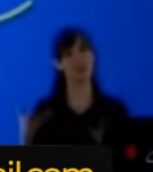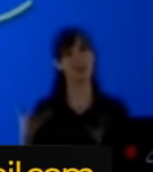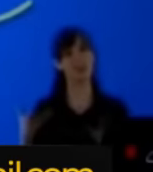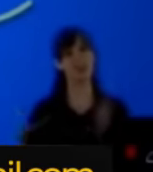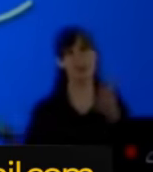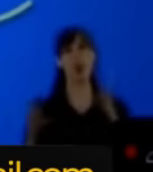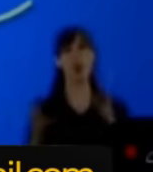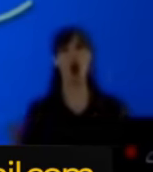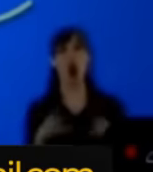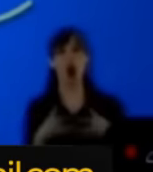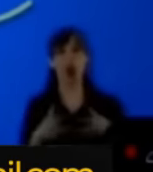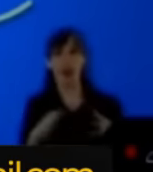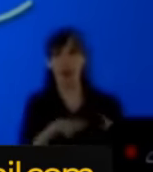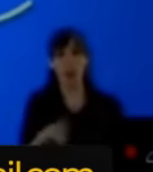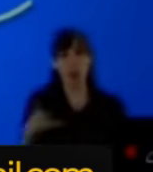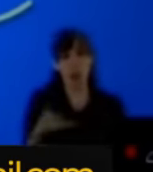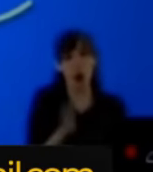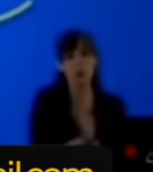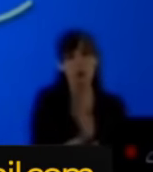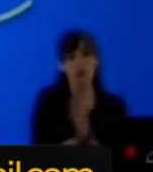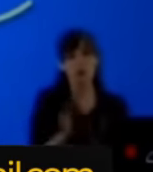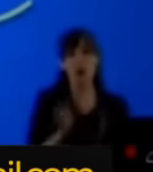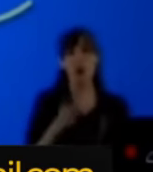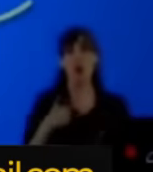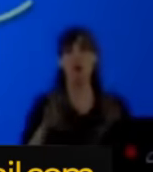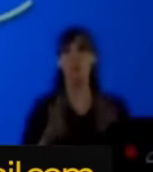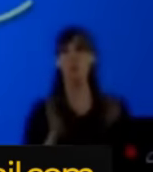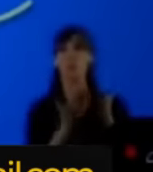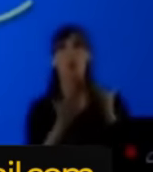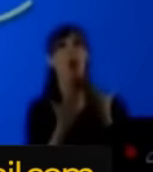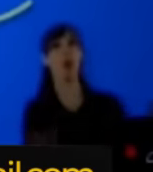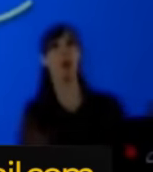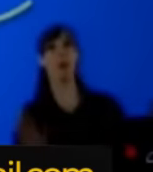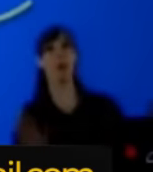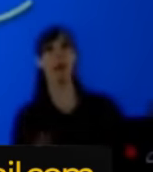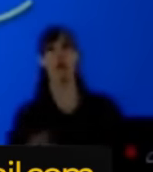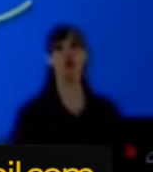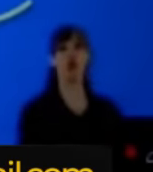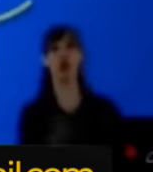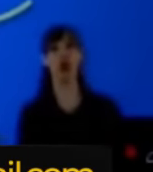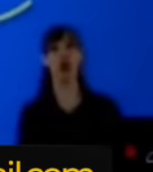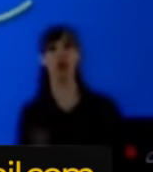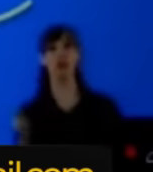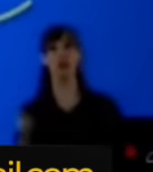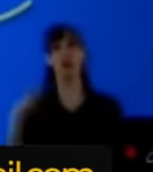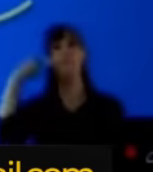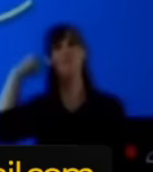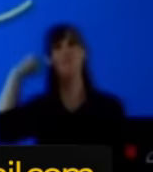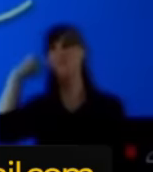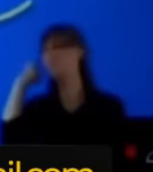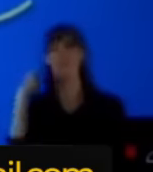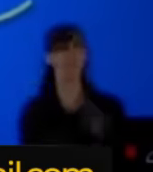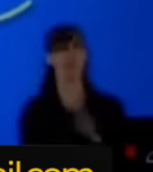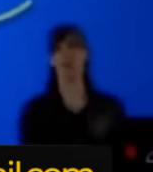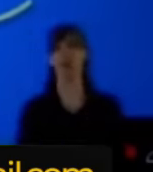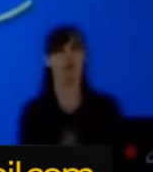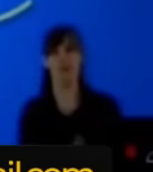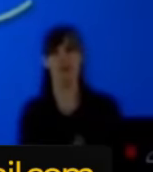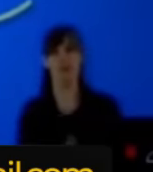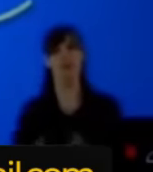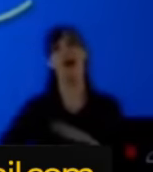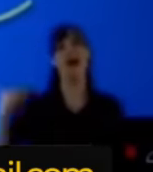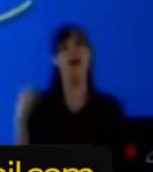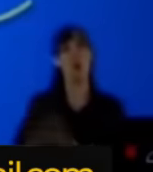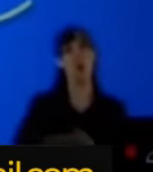Coletivismo. Avanços do mundo livre. Inegociável. Forçados a mudar a sua agenda.